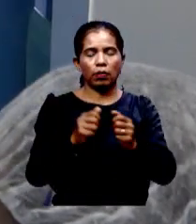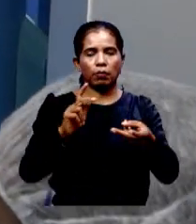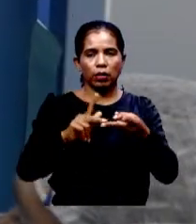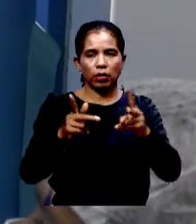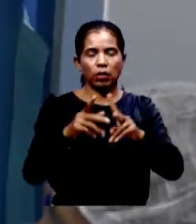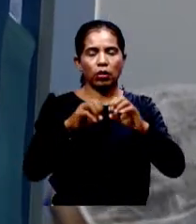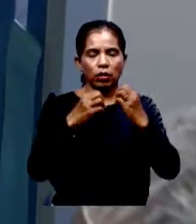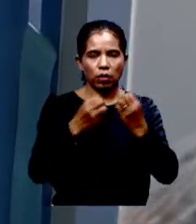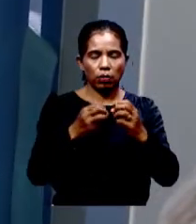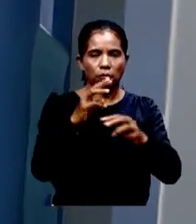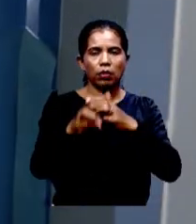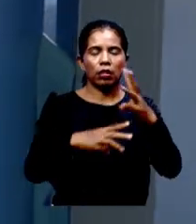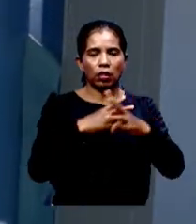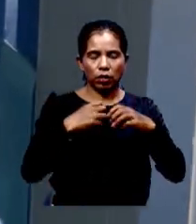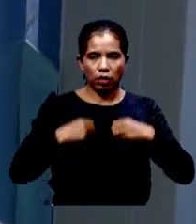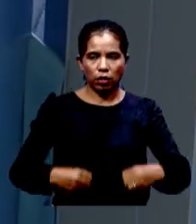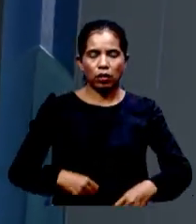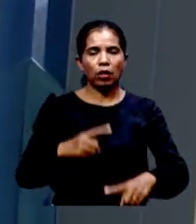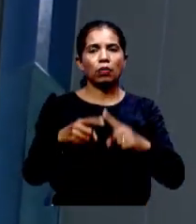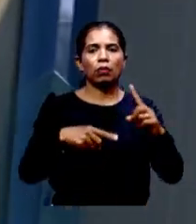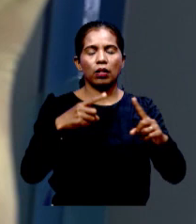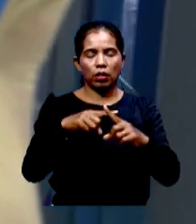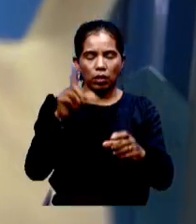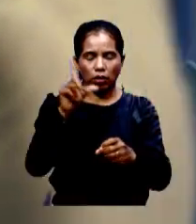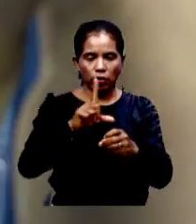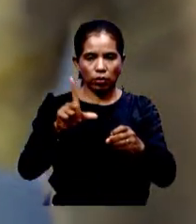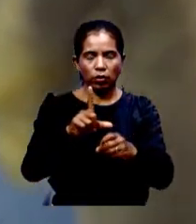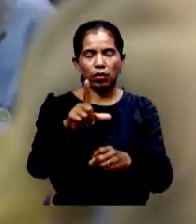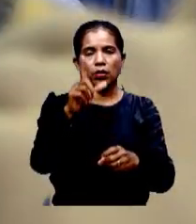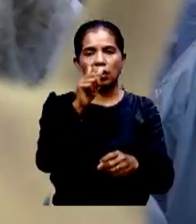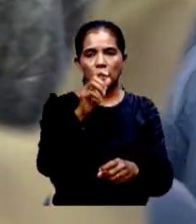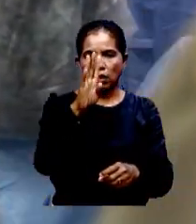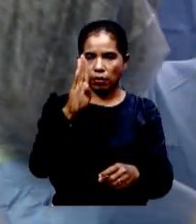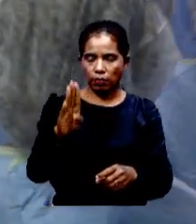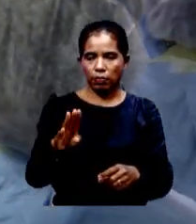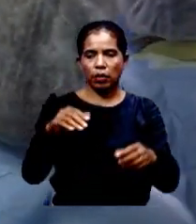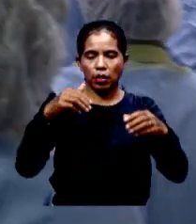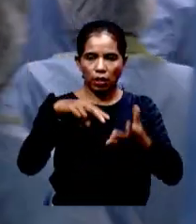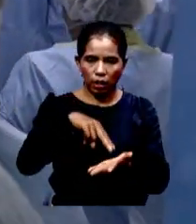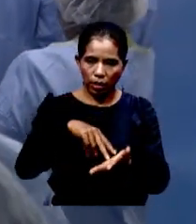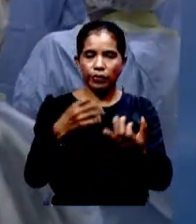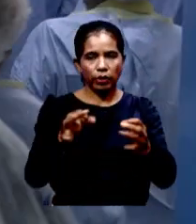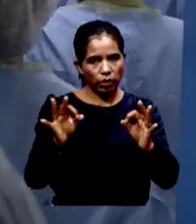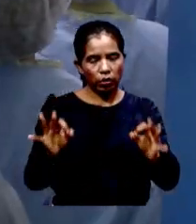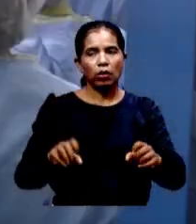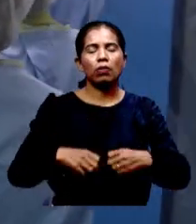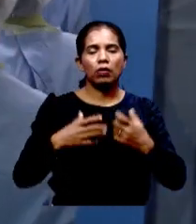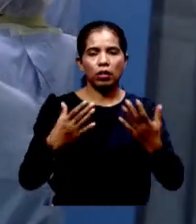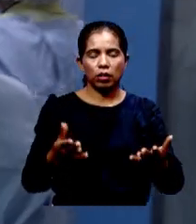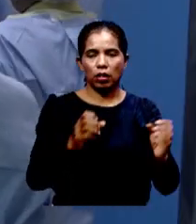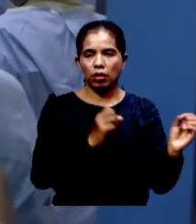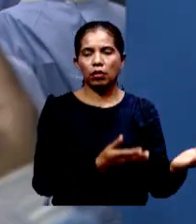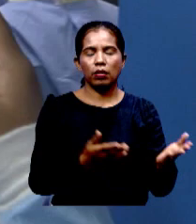Saúde. Endan Soares Ateten, o Anjira Laboratório Referência Nacional Tuberculose estabelecido ONA, o INSA aplica-mos